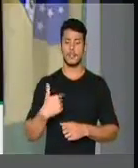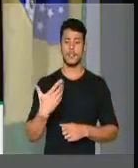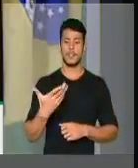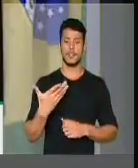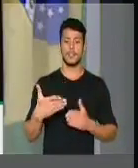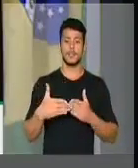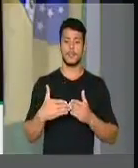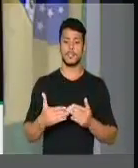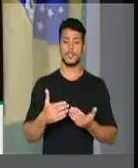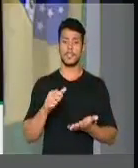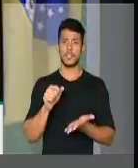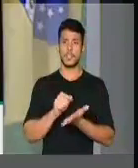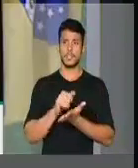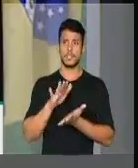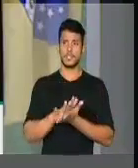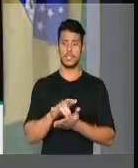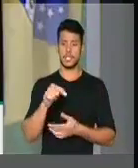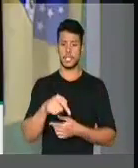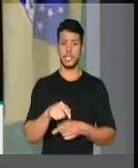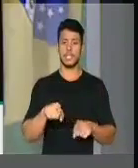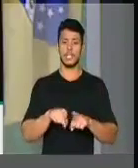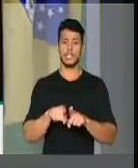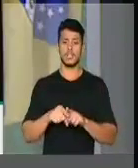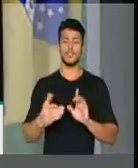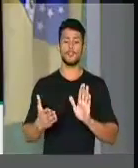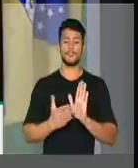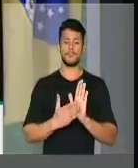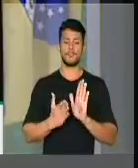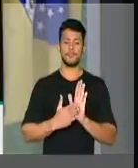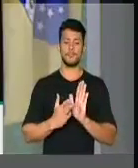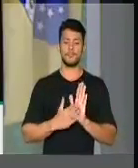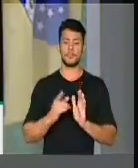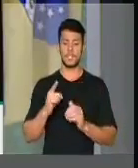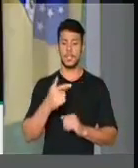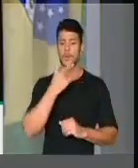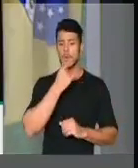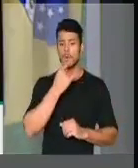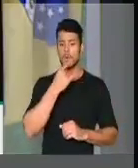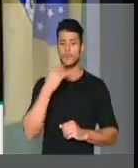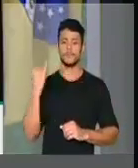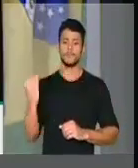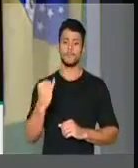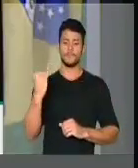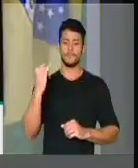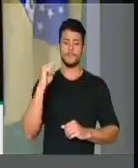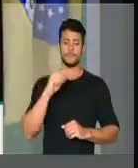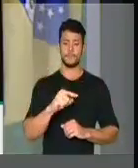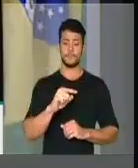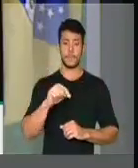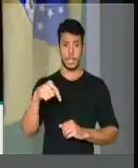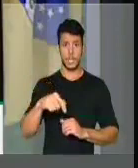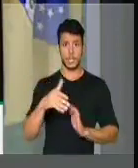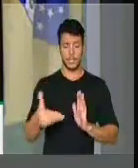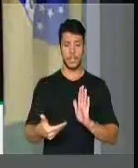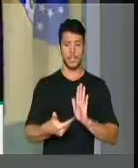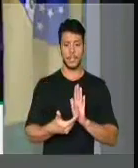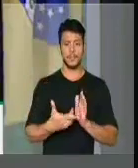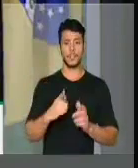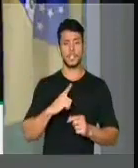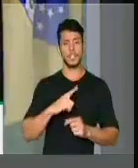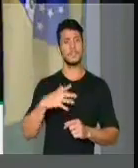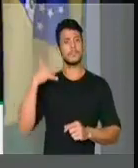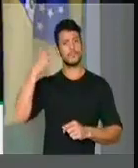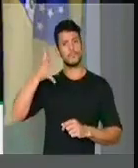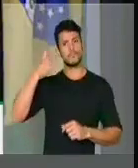oportunidade registrar aqui meu aplauso, chamando figura humana, que na Câmara foi discurso mais